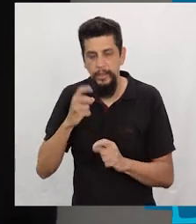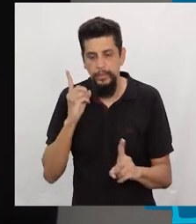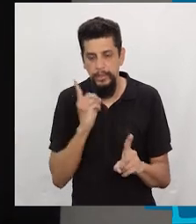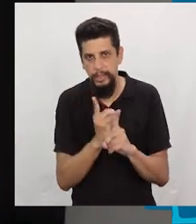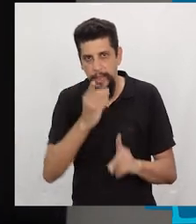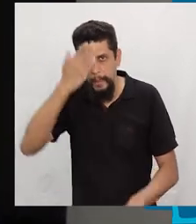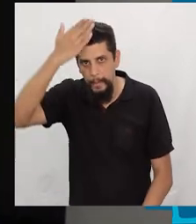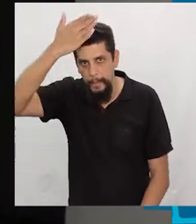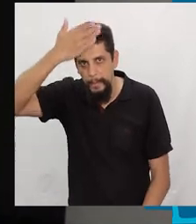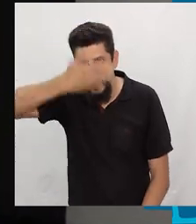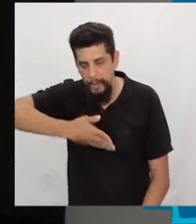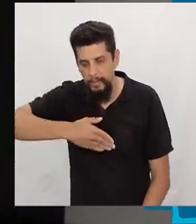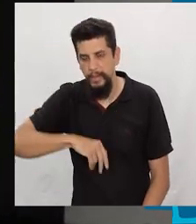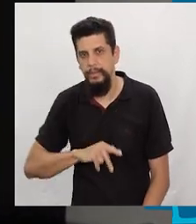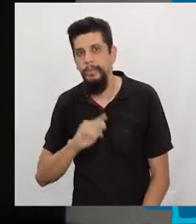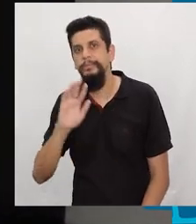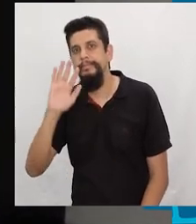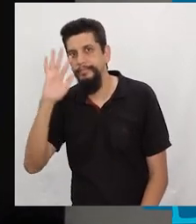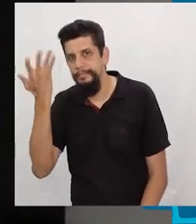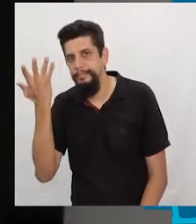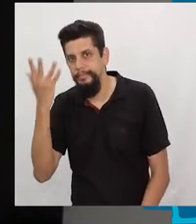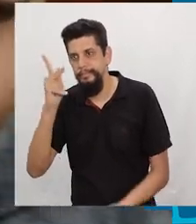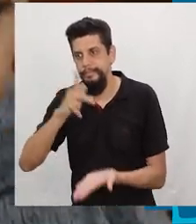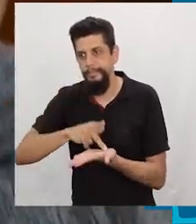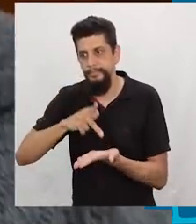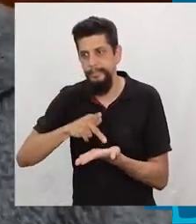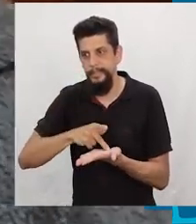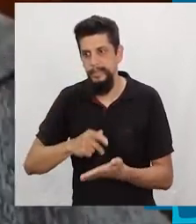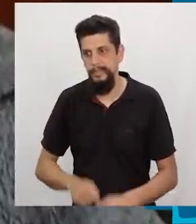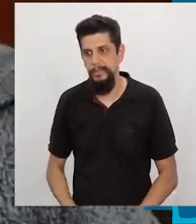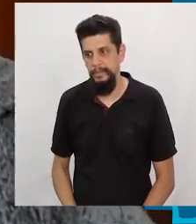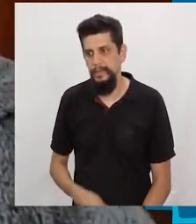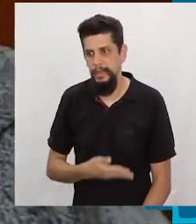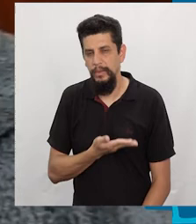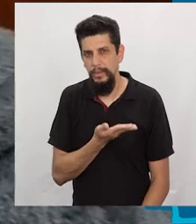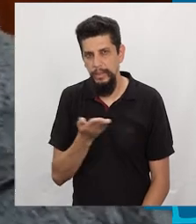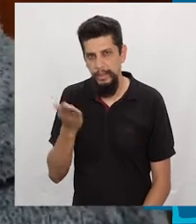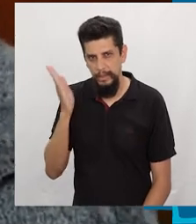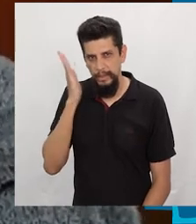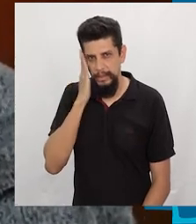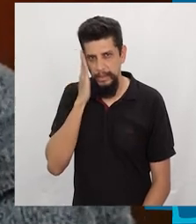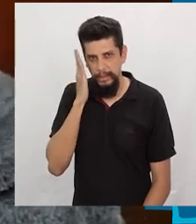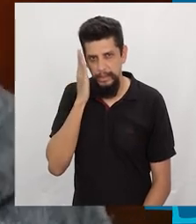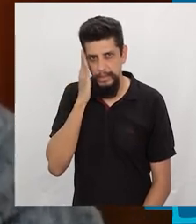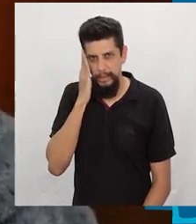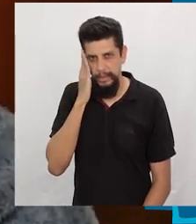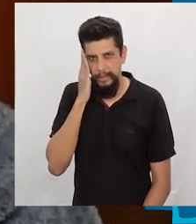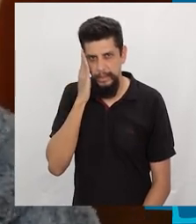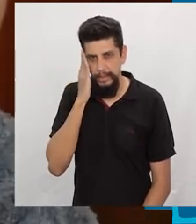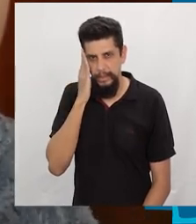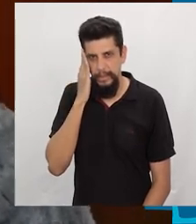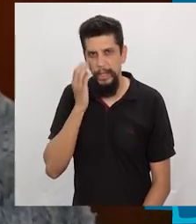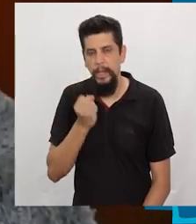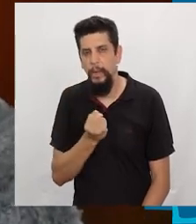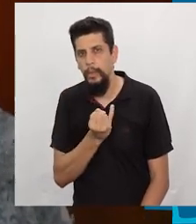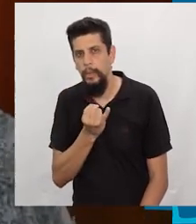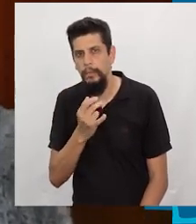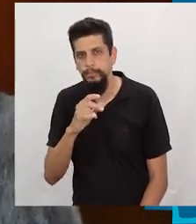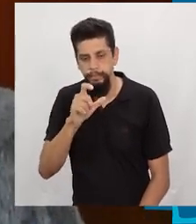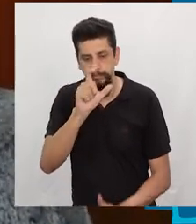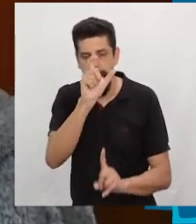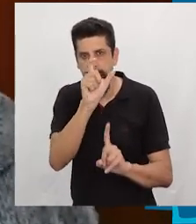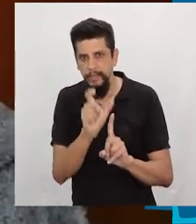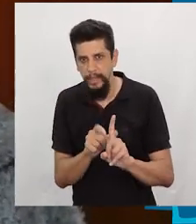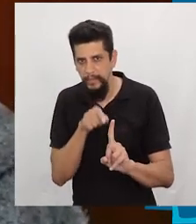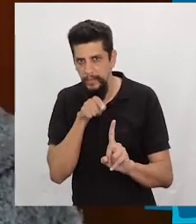provas para saber o que realmente aconteceu. Você identifica com algum